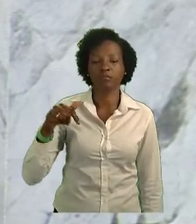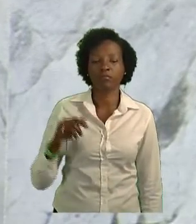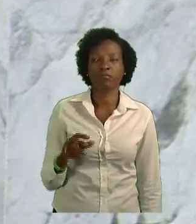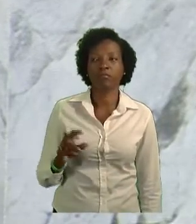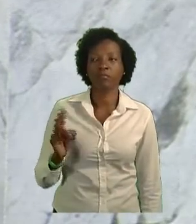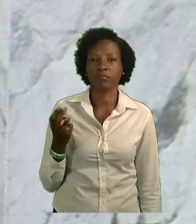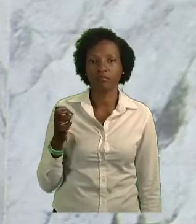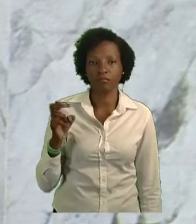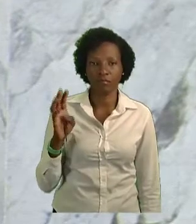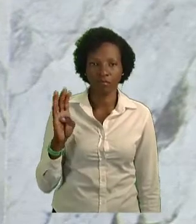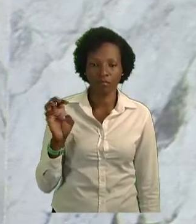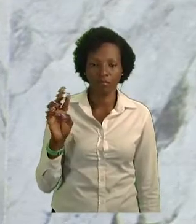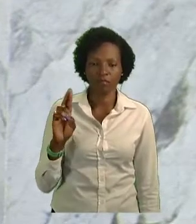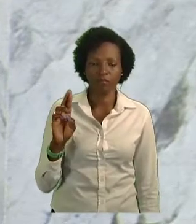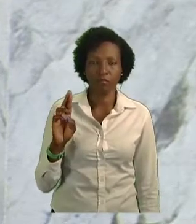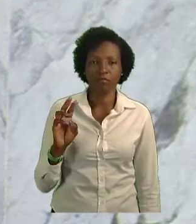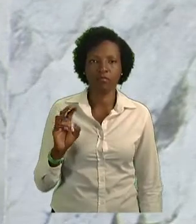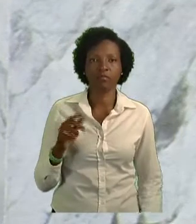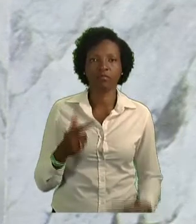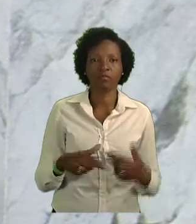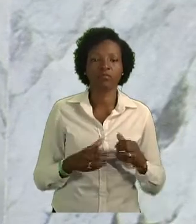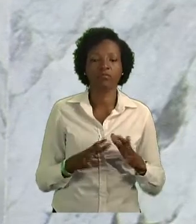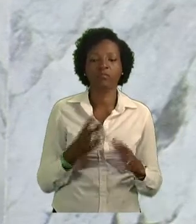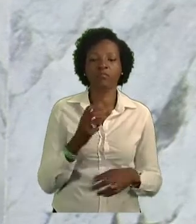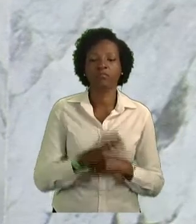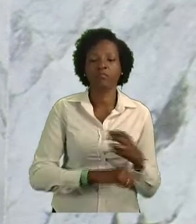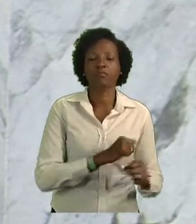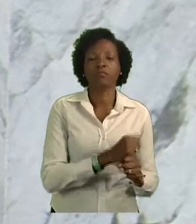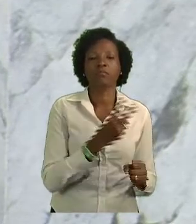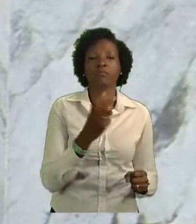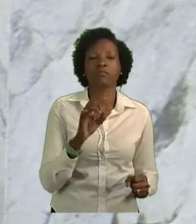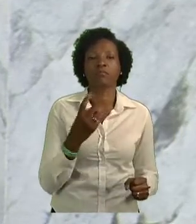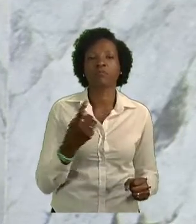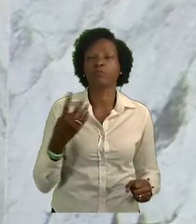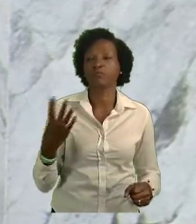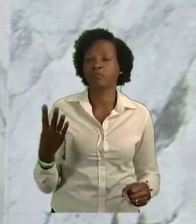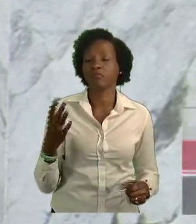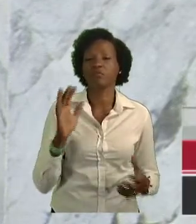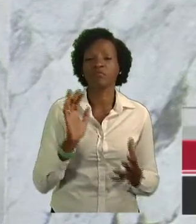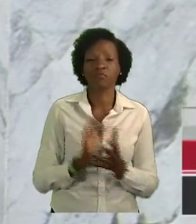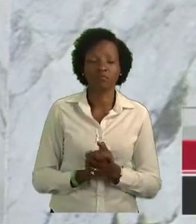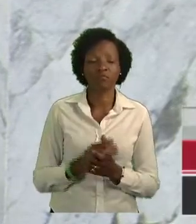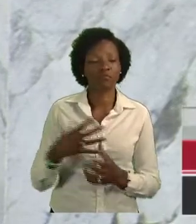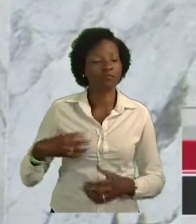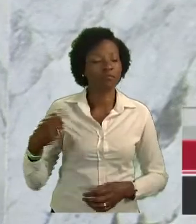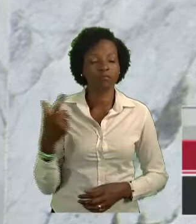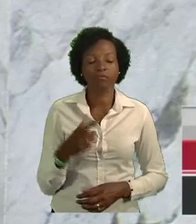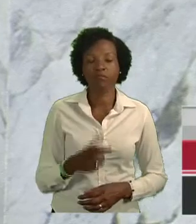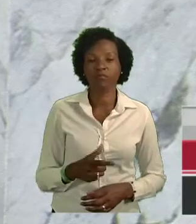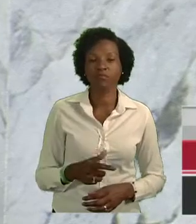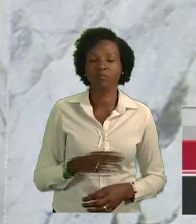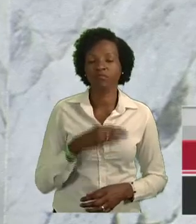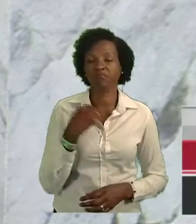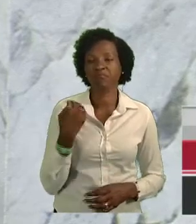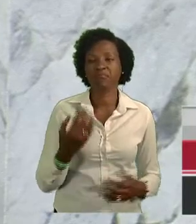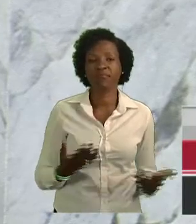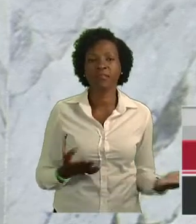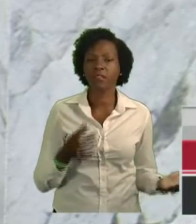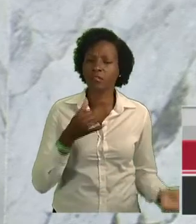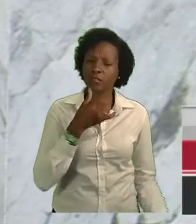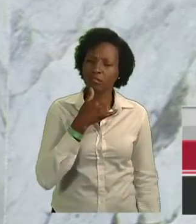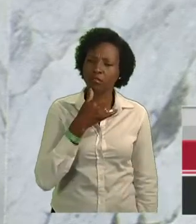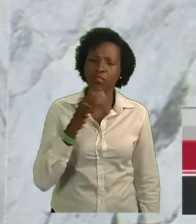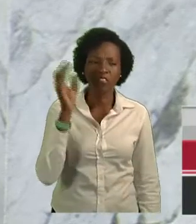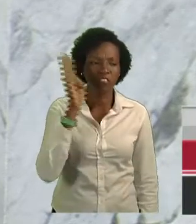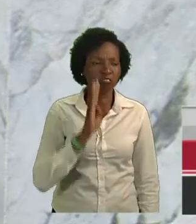corporação desde 2014 esse policial era casado e não deixou filhos então é muito triste essa situação que está acontecendo no brasil